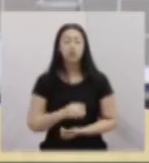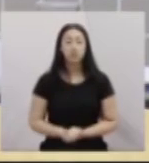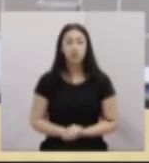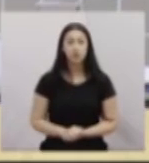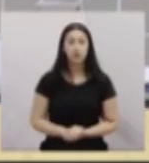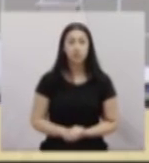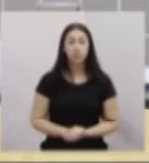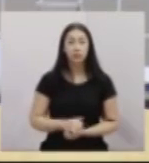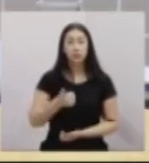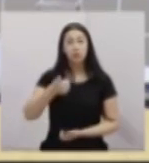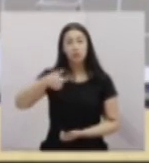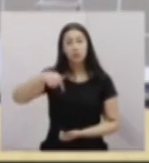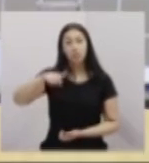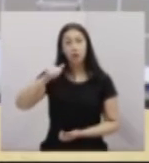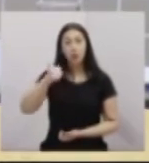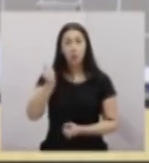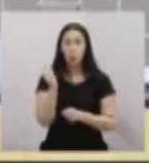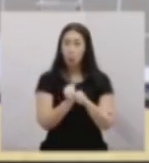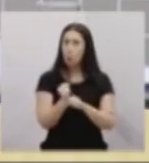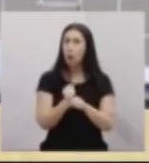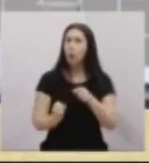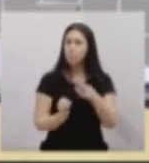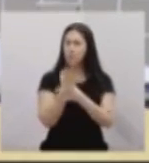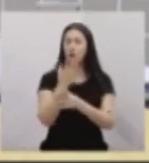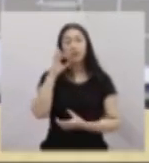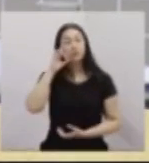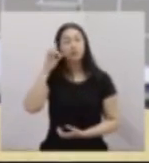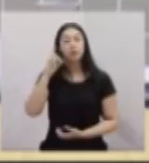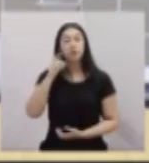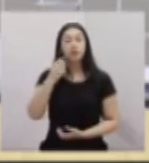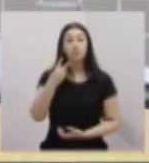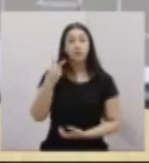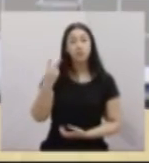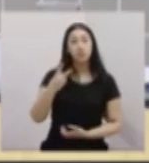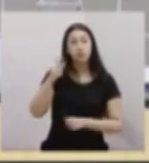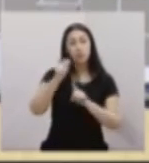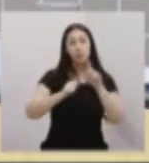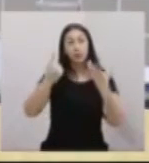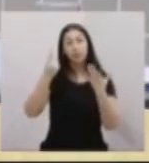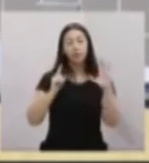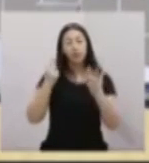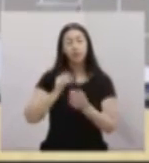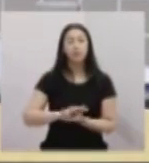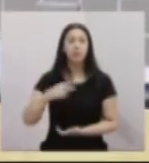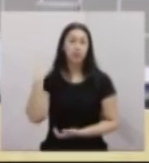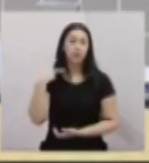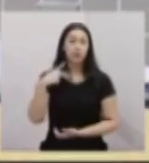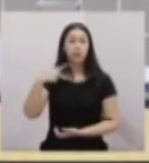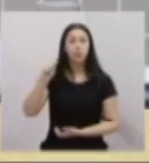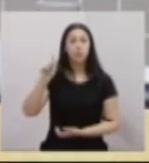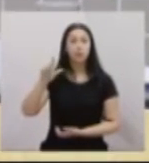seus 171 anos de fundação, comemorados em 22 de fevereiro do corrente ano. Autoria, Paulinho dos